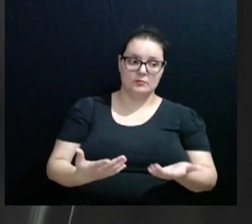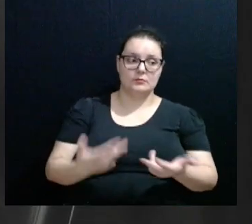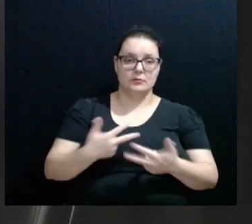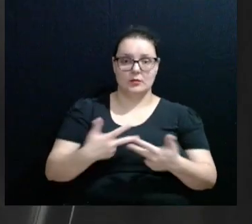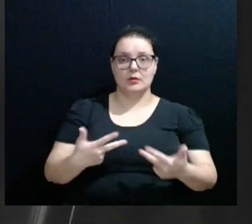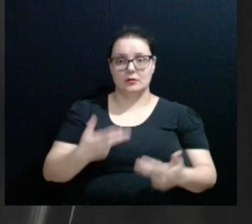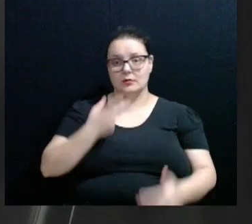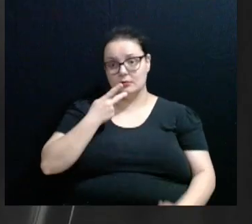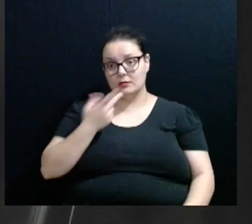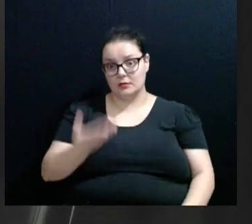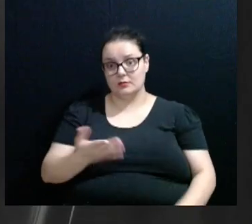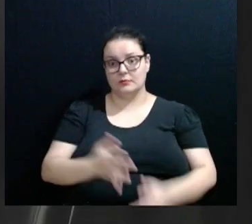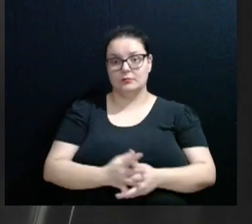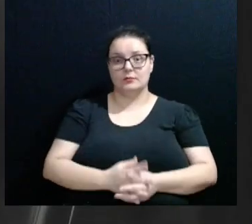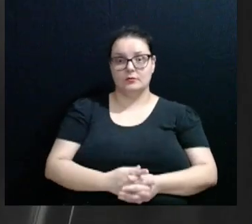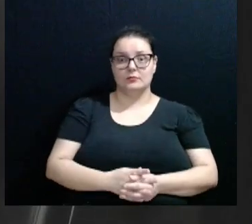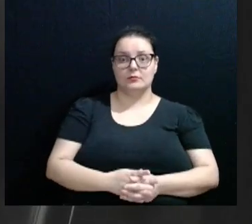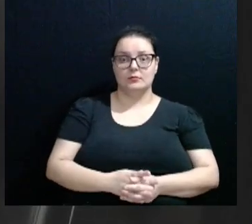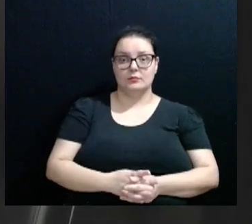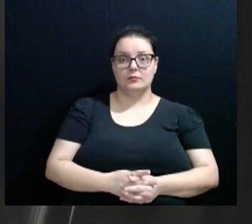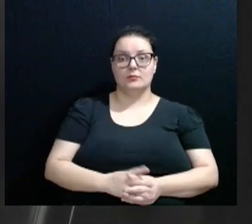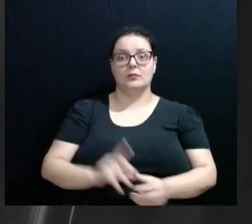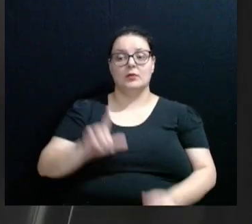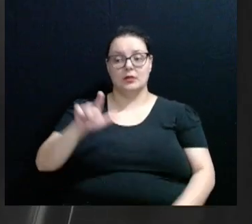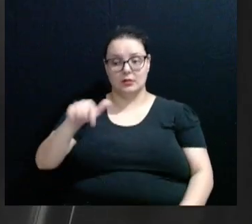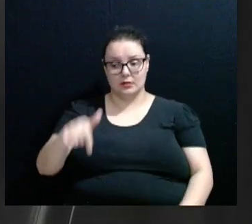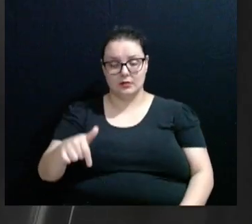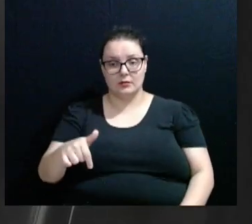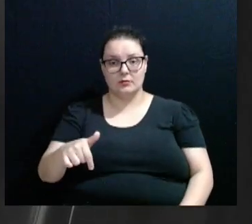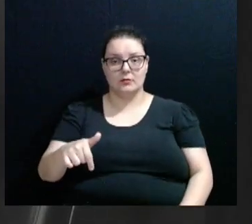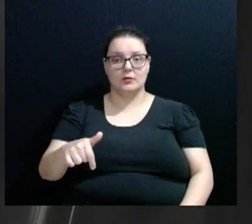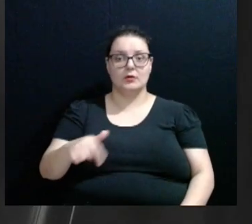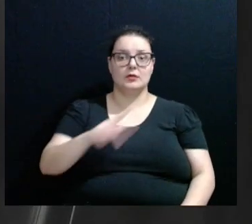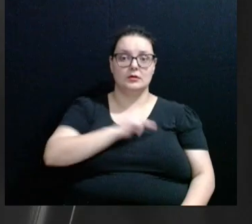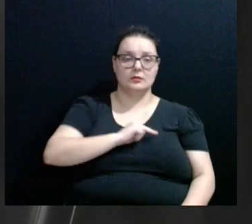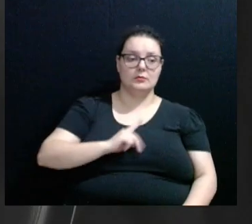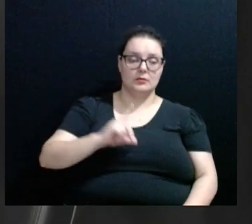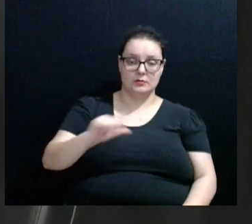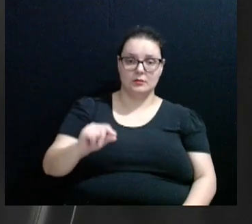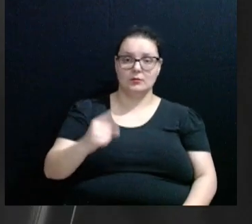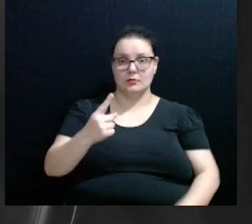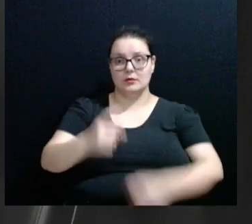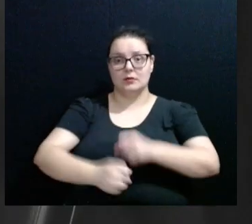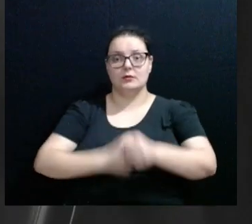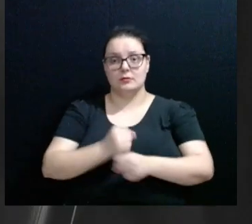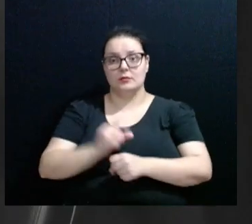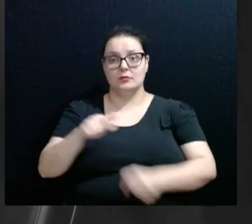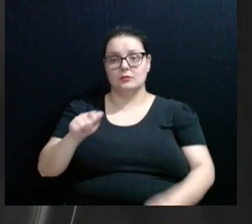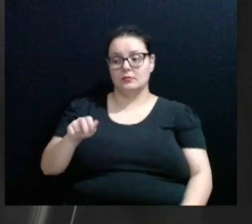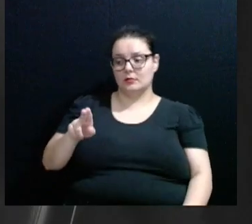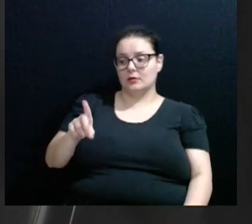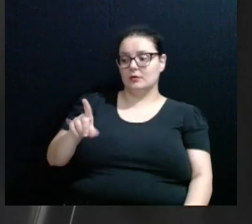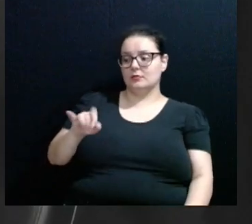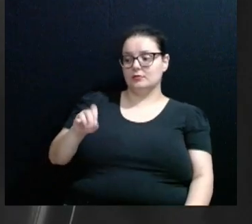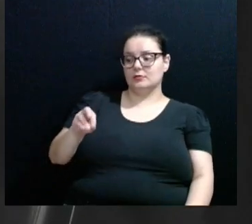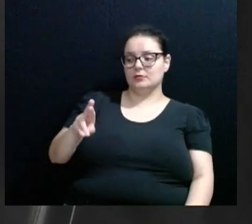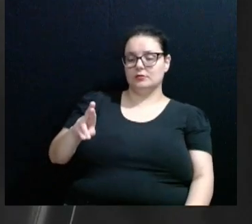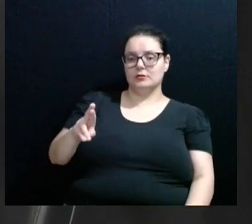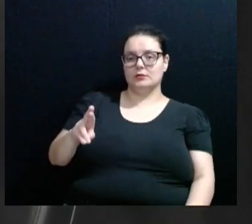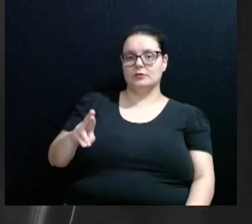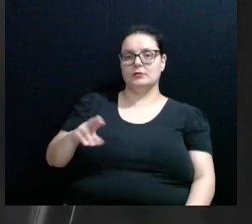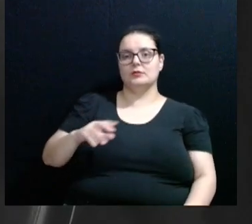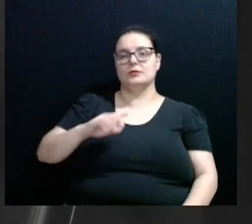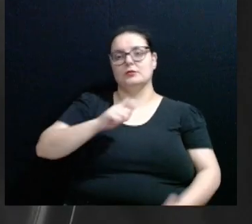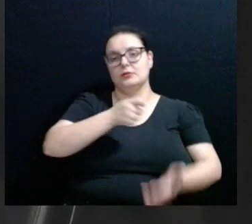falar aqui. Logo depois que eu saí da presidência, um ano depois, o auditor do Tribunal de Contas foi no meu gabinete. E eu falei, pô, o que